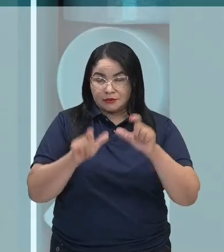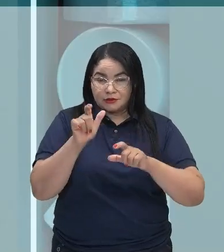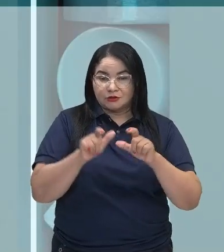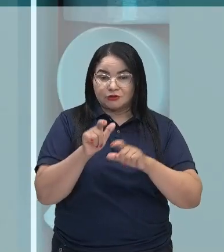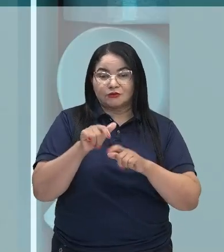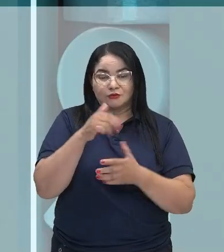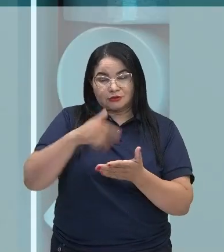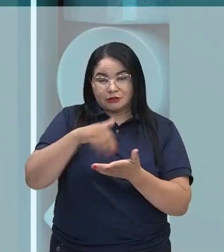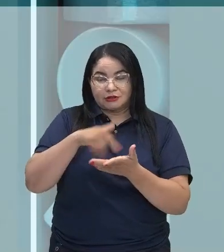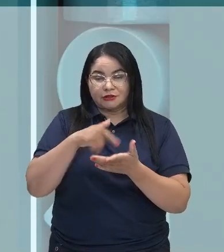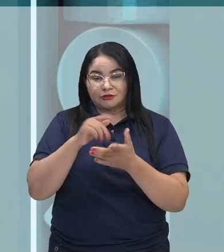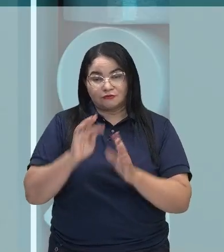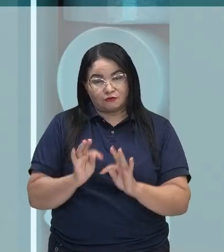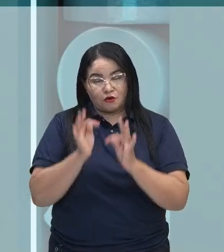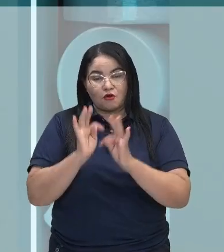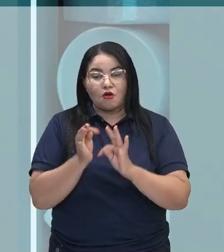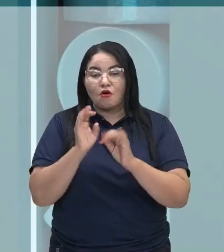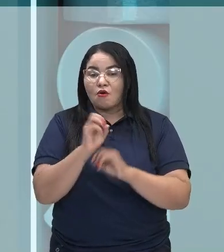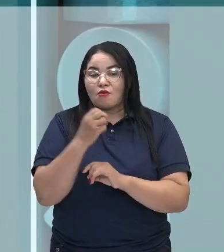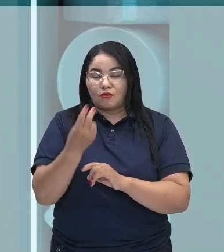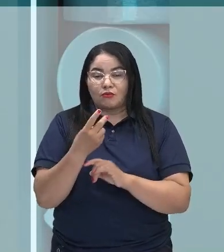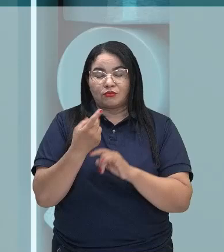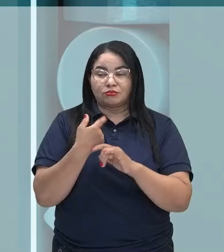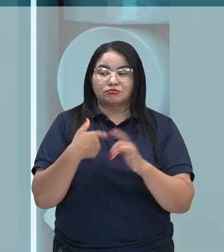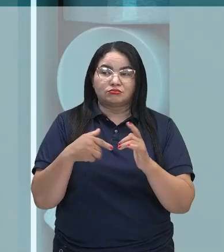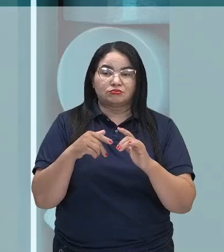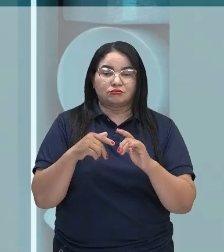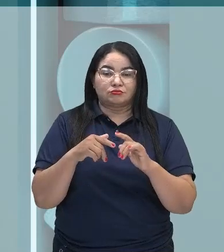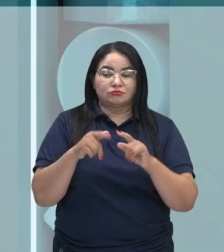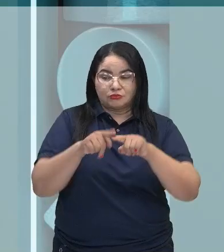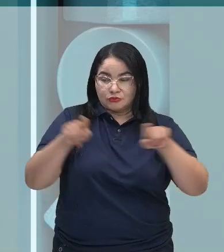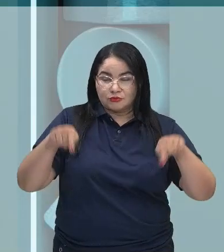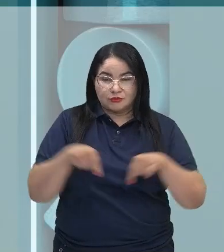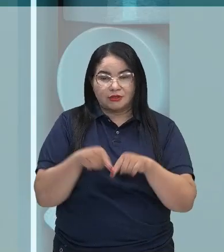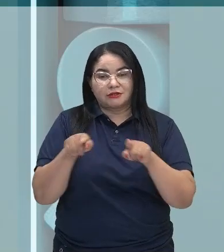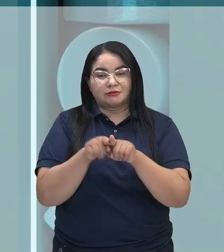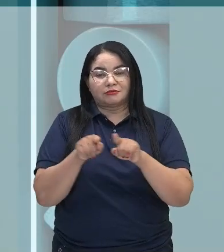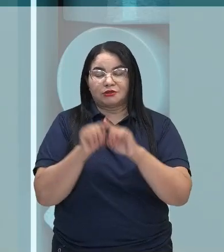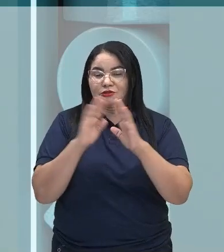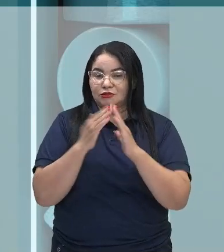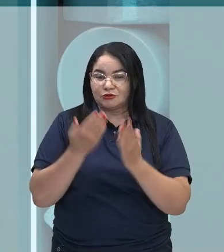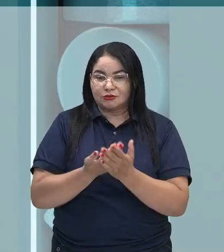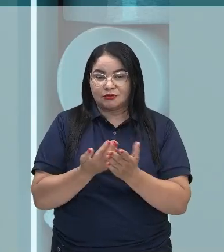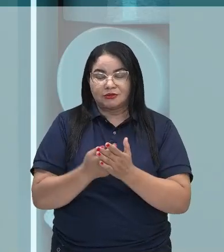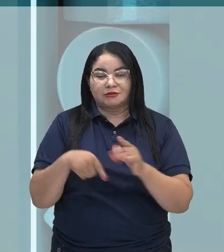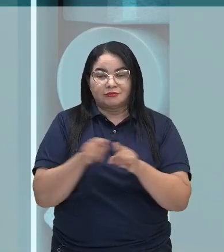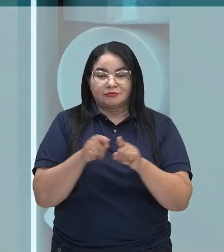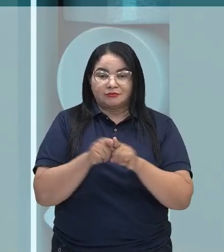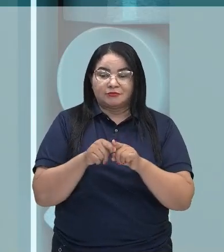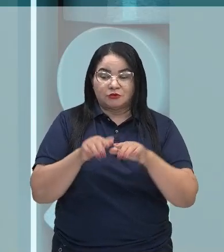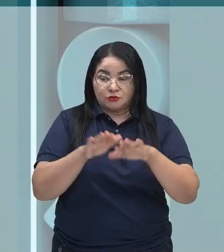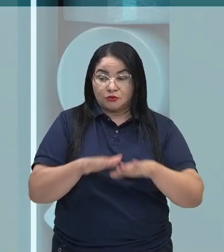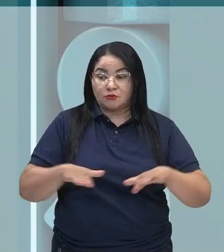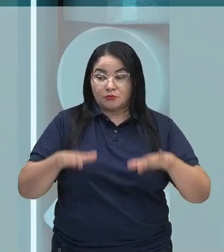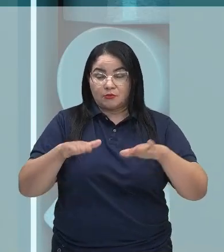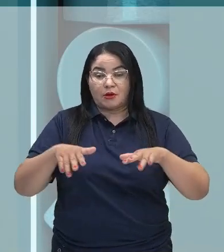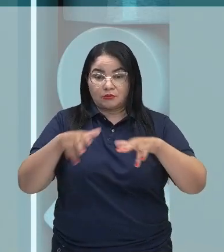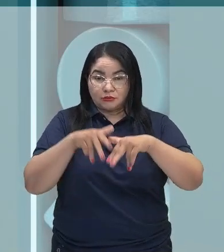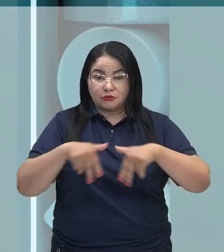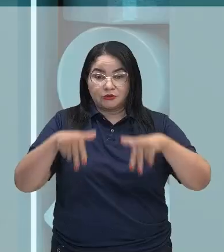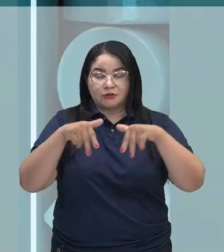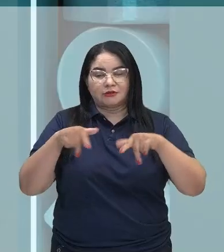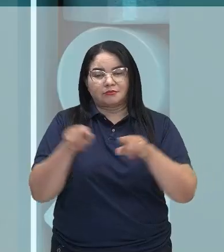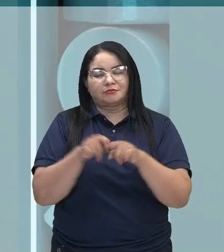um ginásio ou uma escola, ou mesmo dentro de um palco de teatro. Então, ele precisa